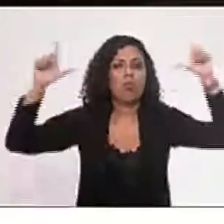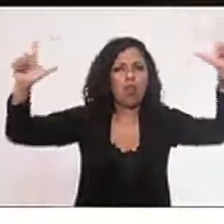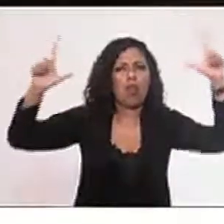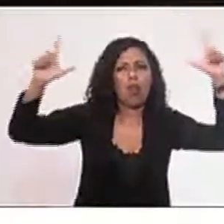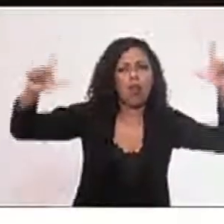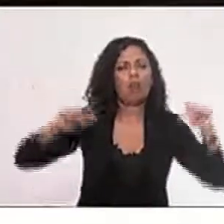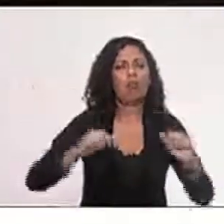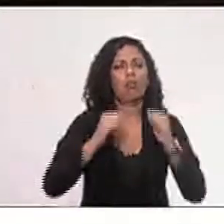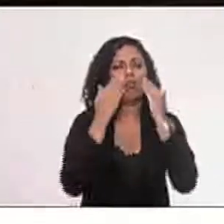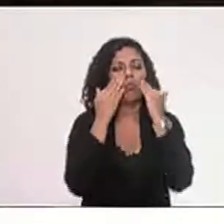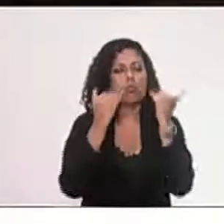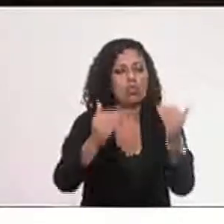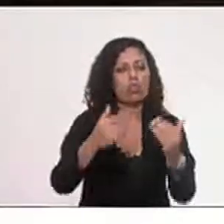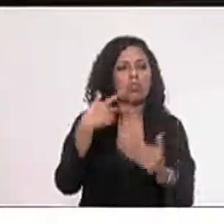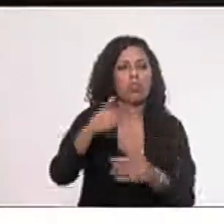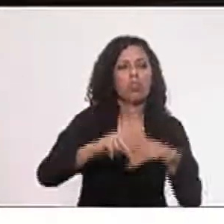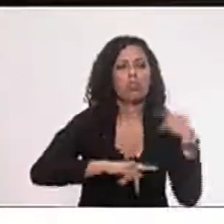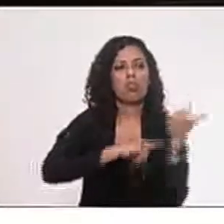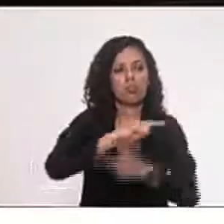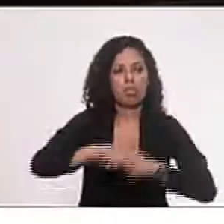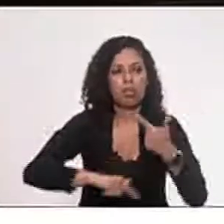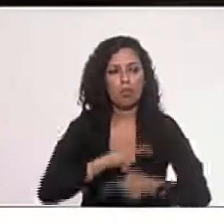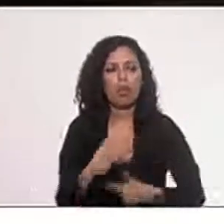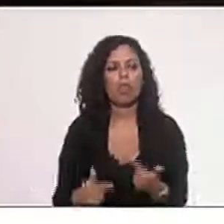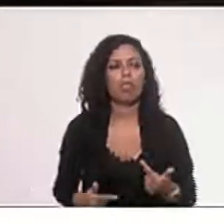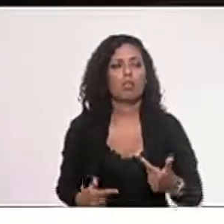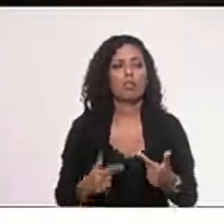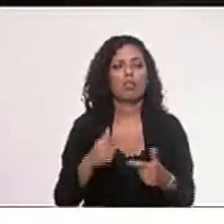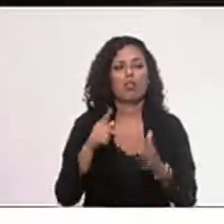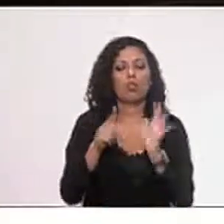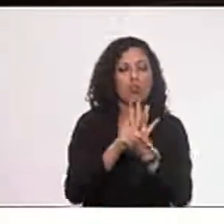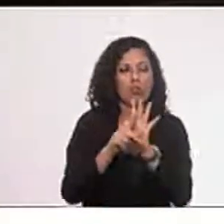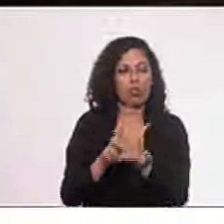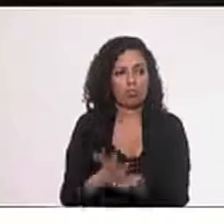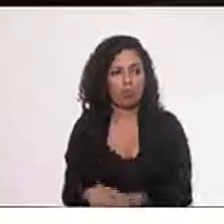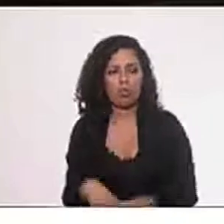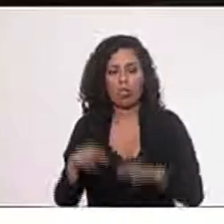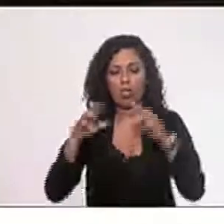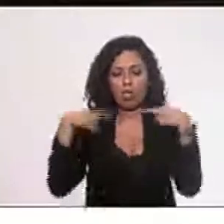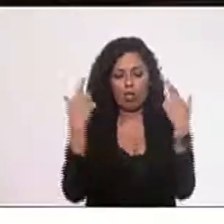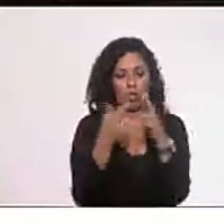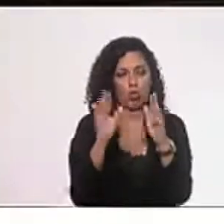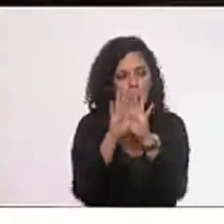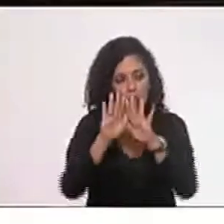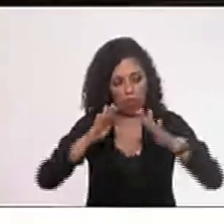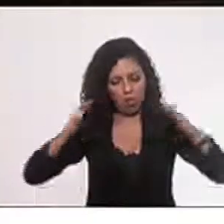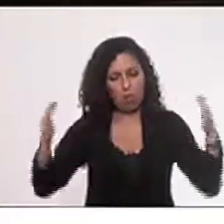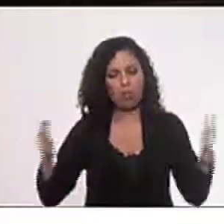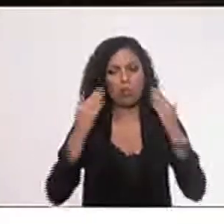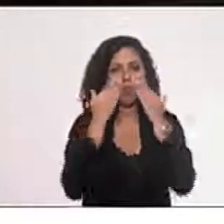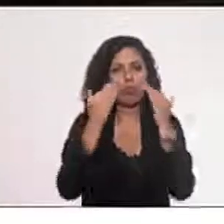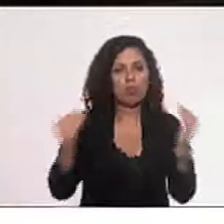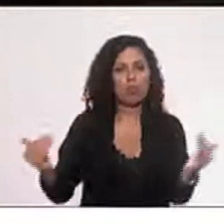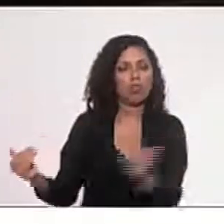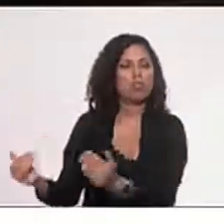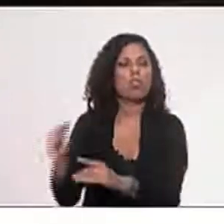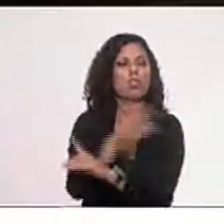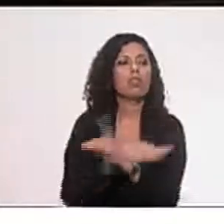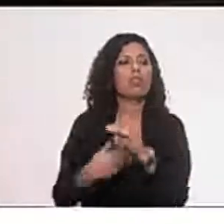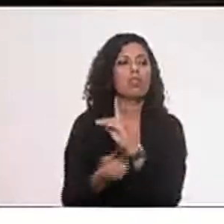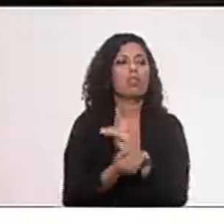apresentação de suas pesquisas de seus projetos de extensão aulas públicas apresentando para a sociedade brasileira